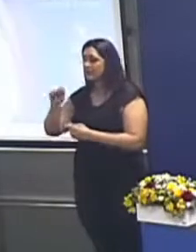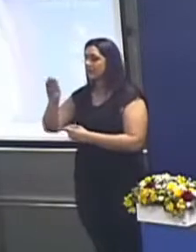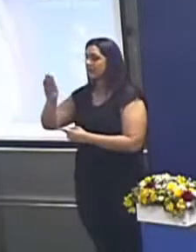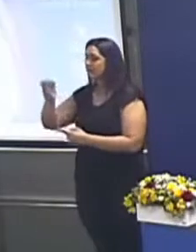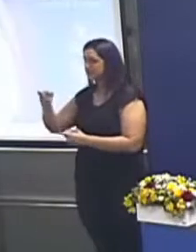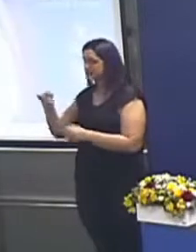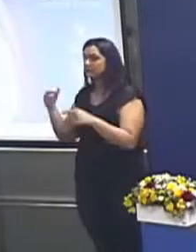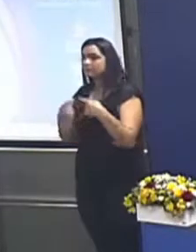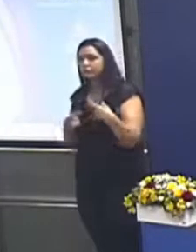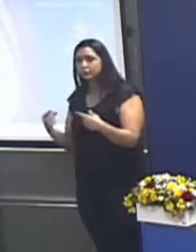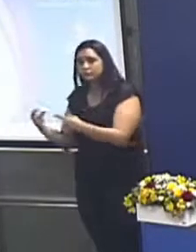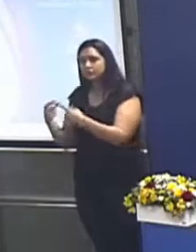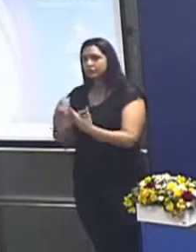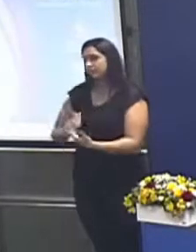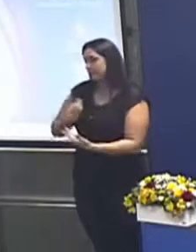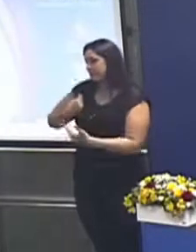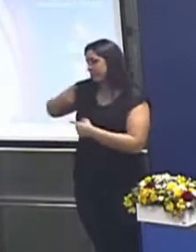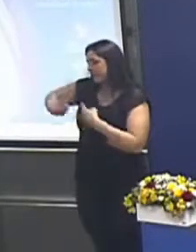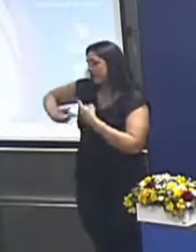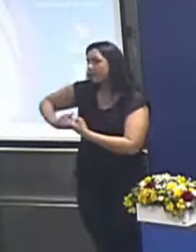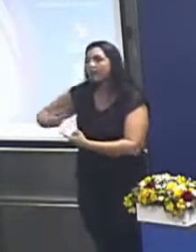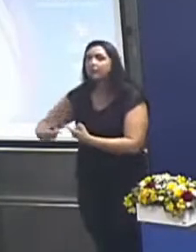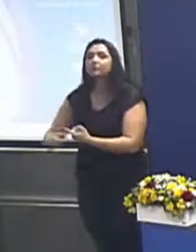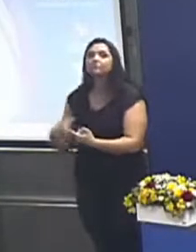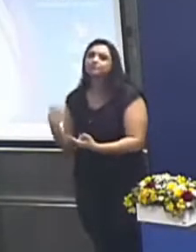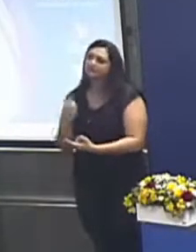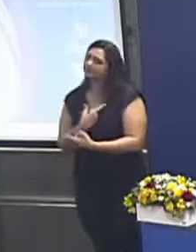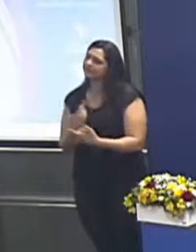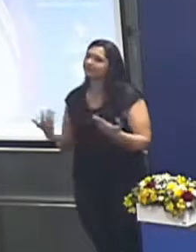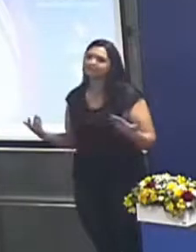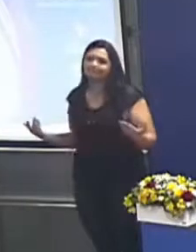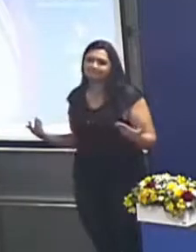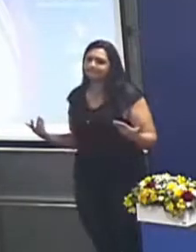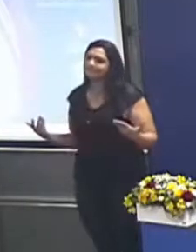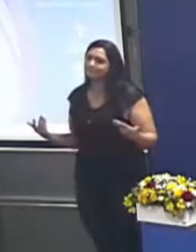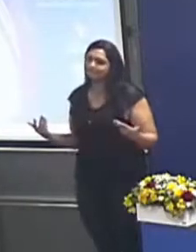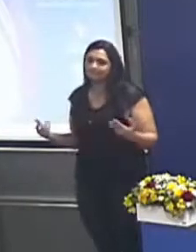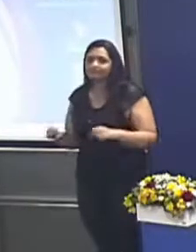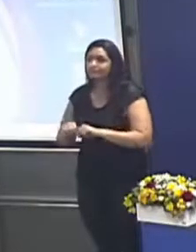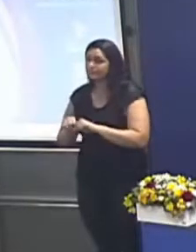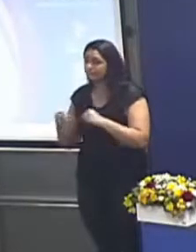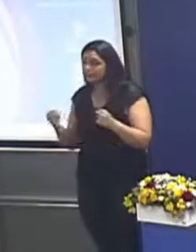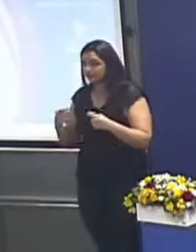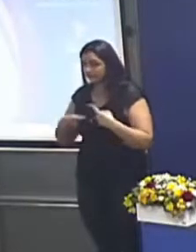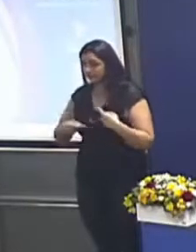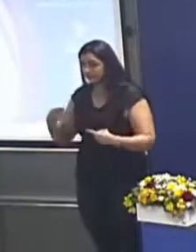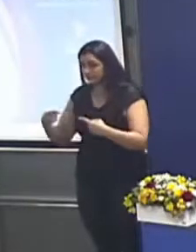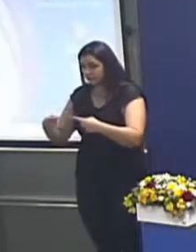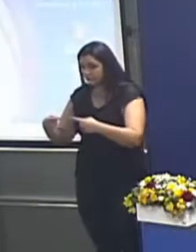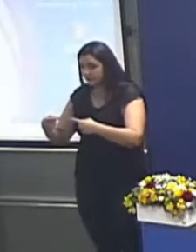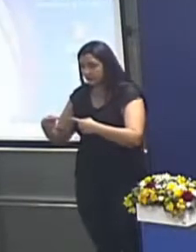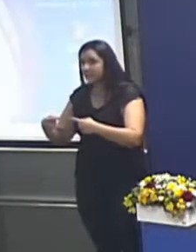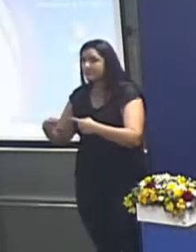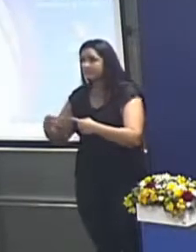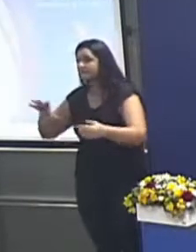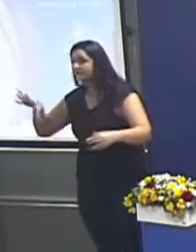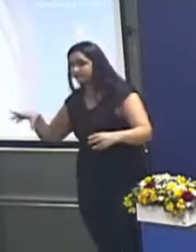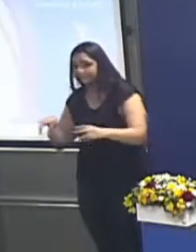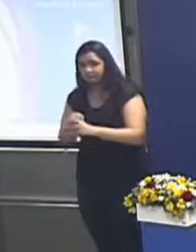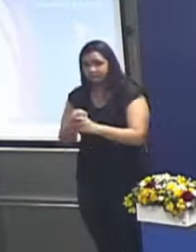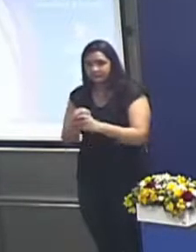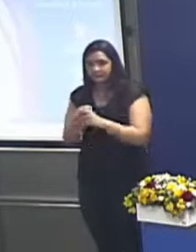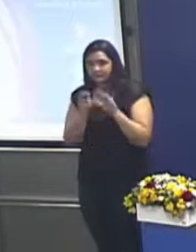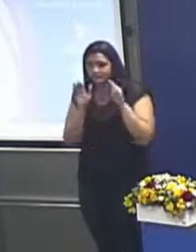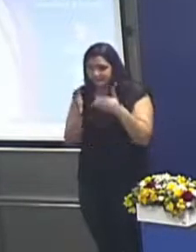a política de ciclos de vida. O que a gente acha que é impossível que essas políticas sejam acolhidas